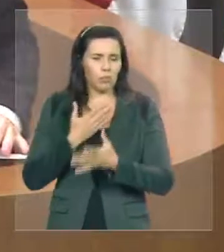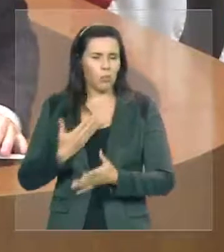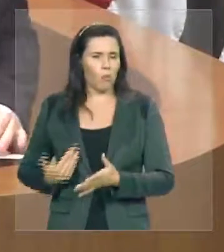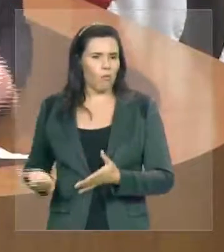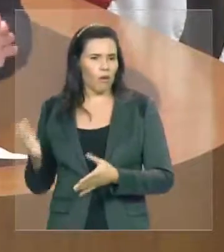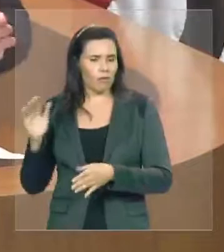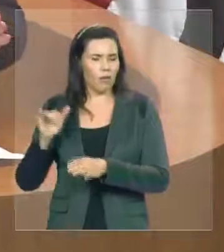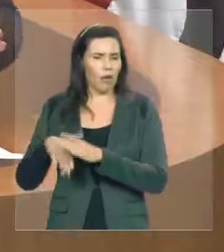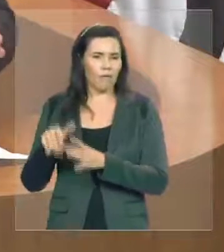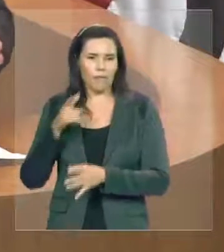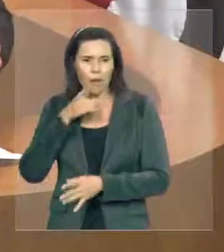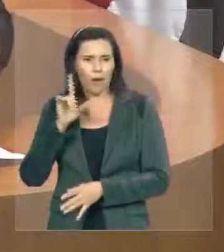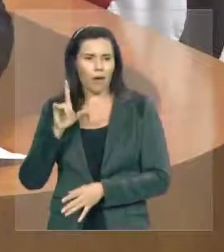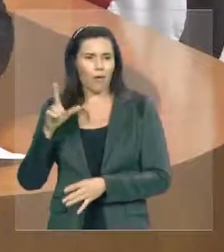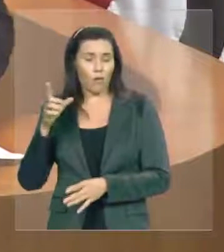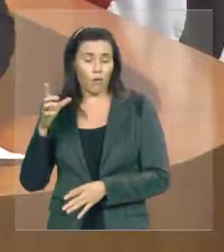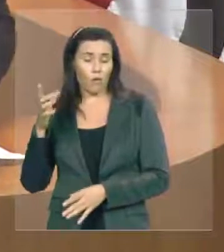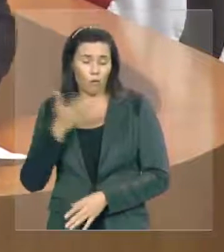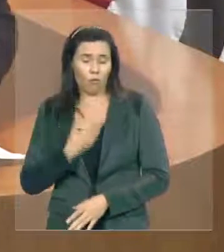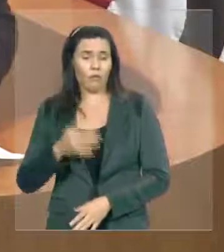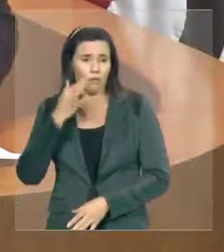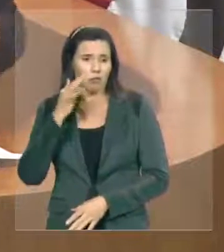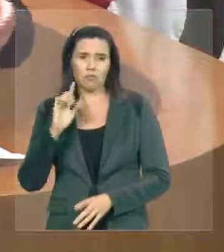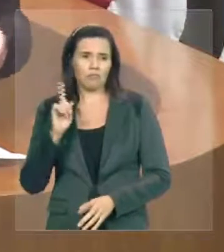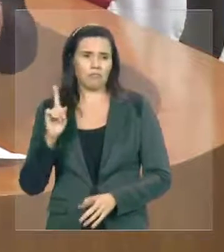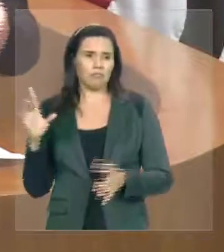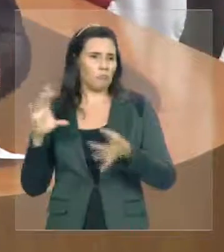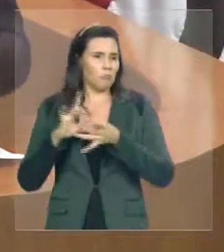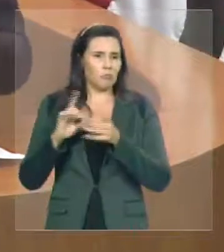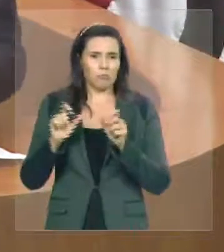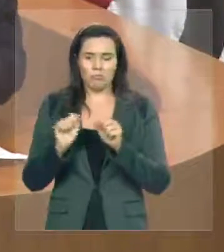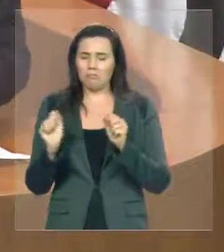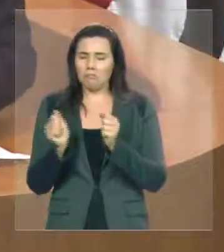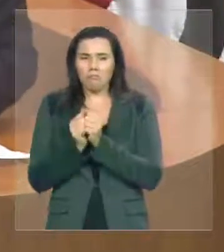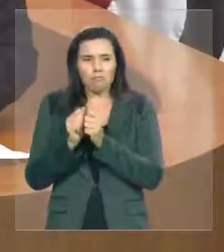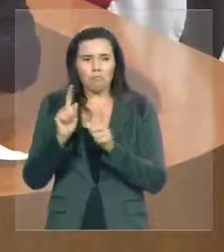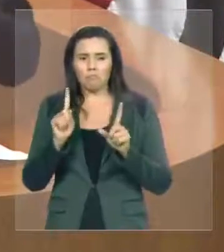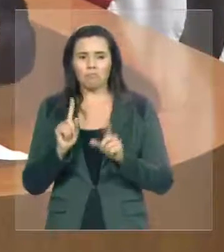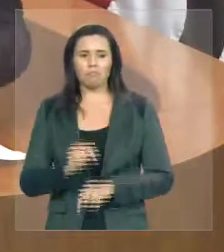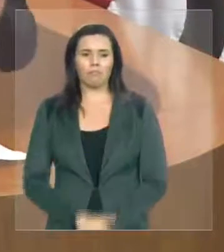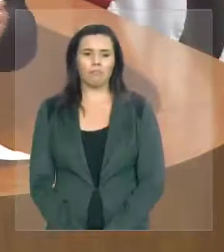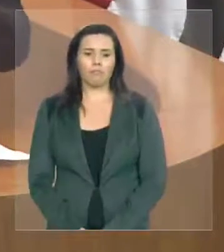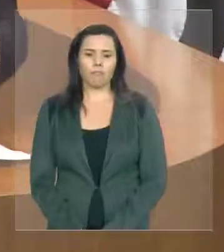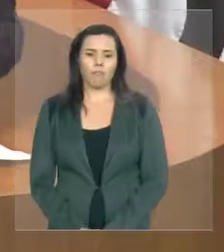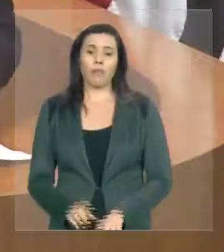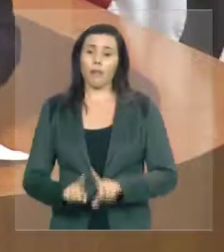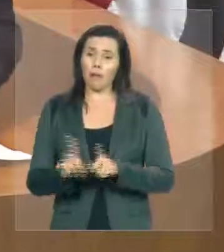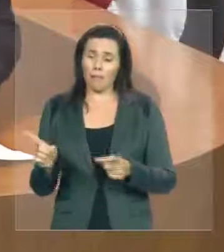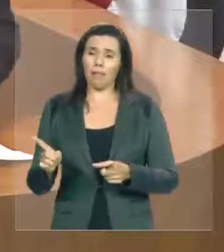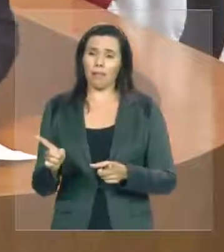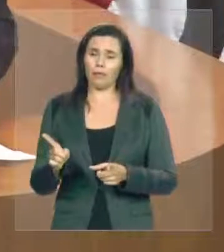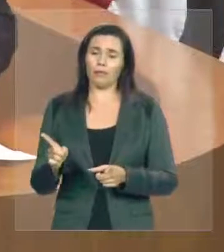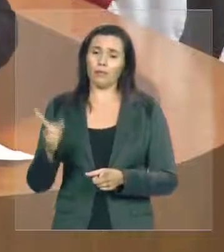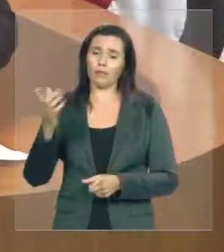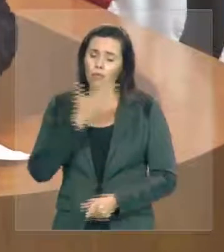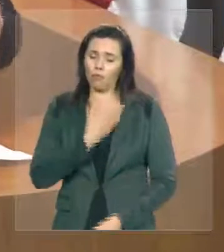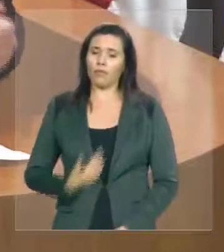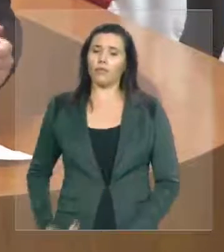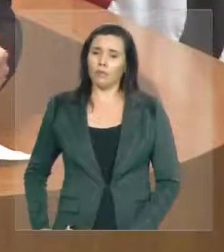realidade. Mas o governador, ele, além de um político de responsabilidade e de posição, ele